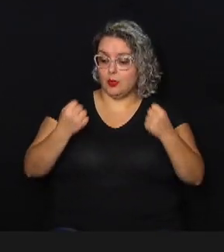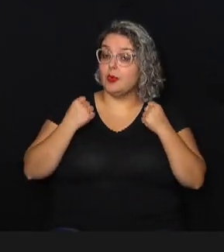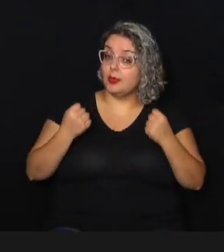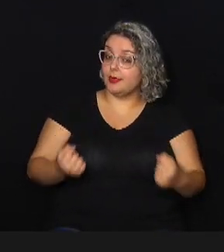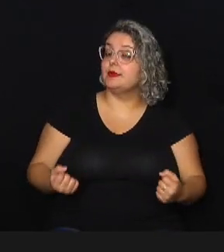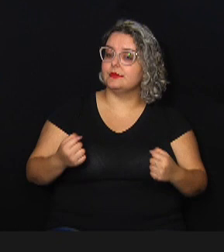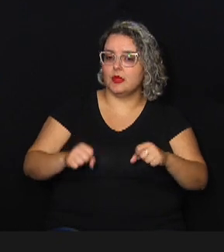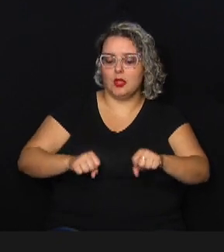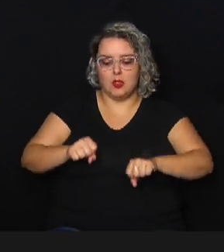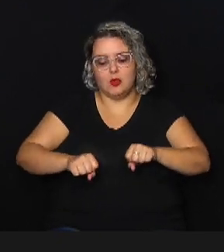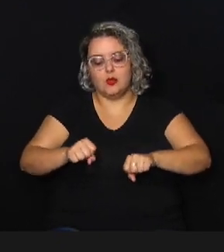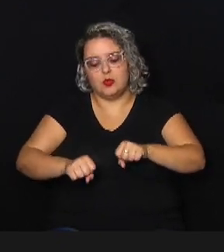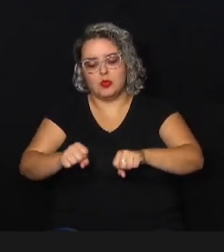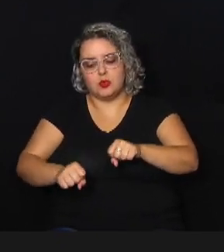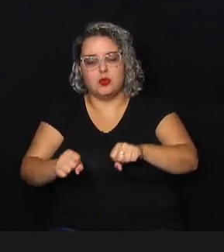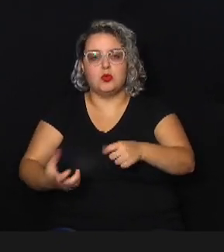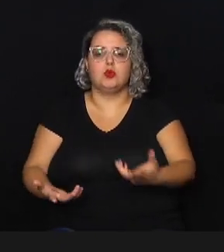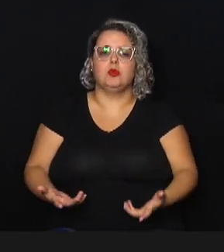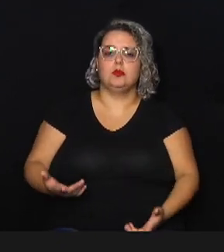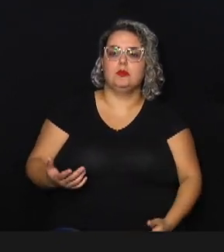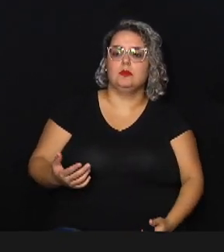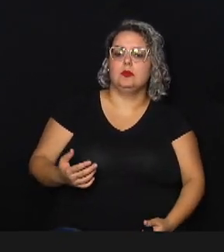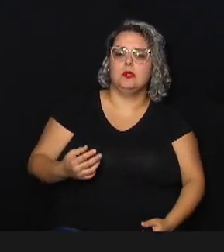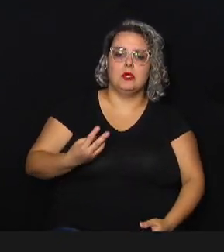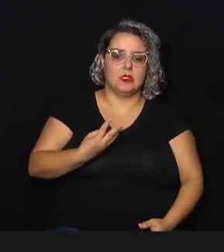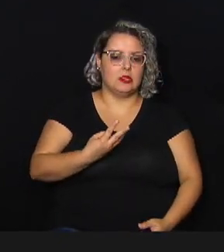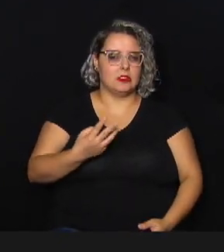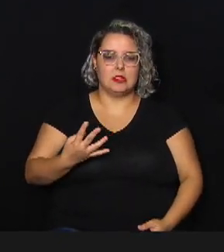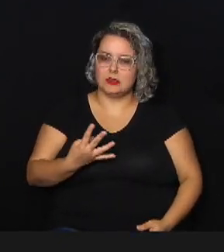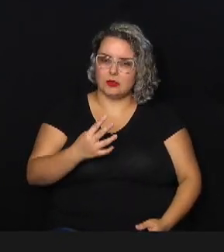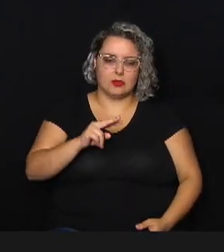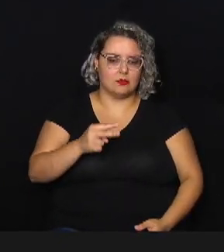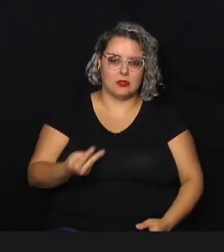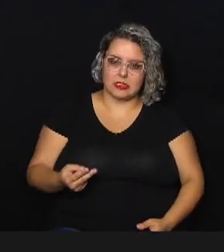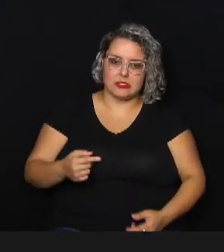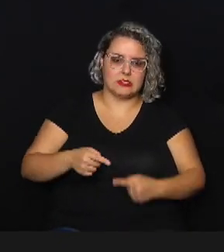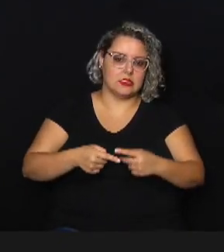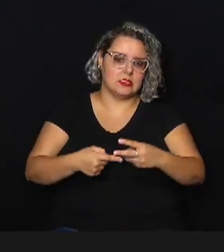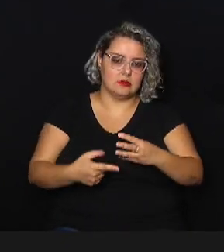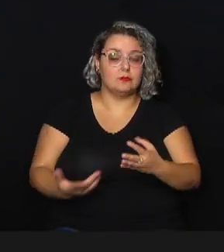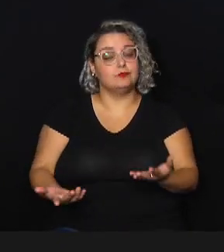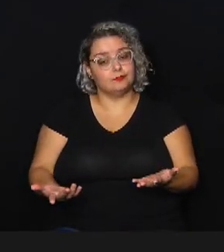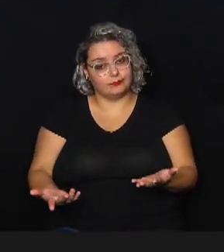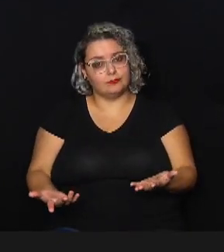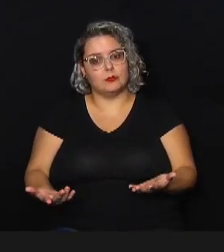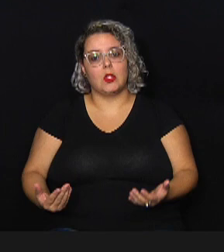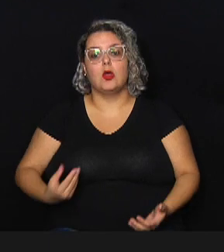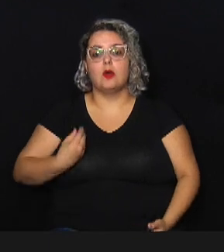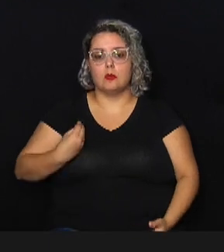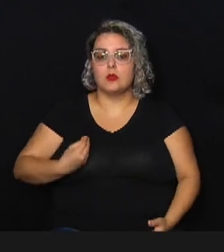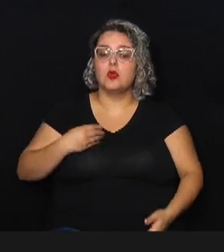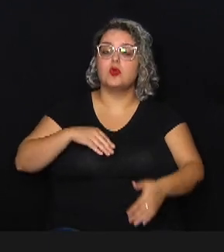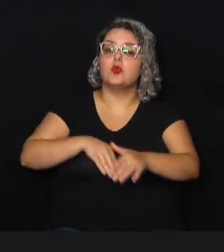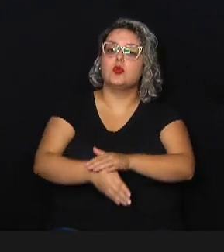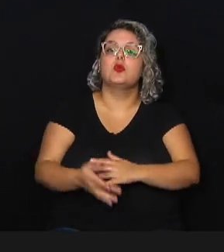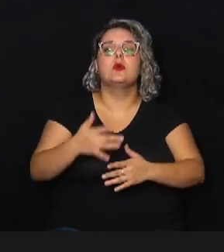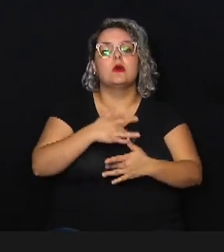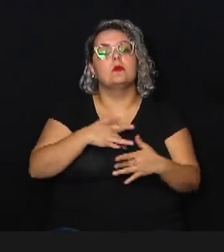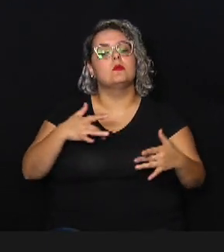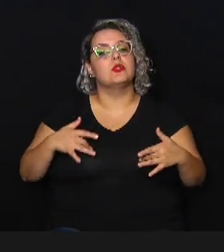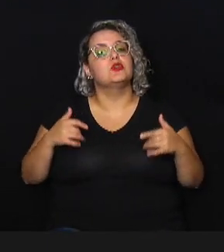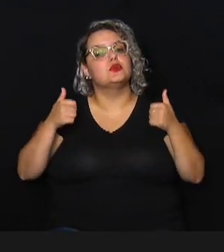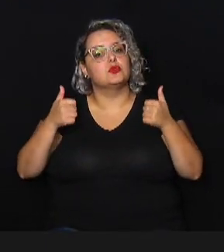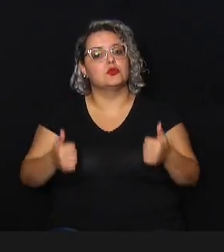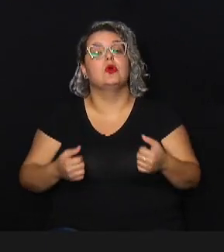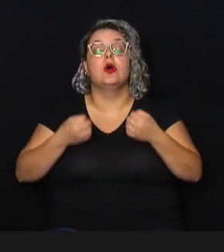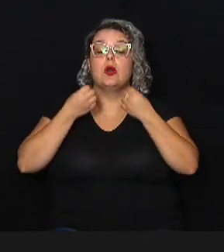uma bicicleta e sair para dar uma volta aí 3, 4 vezes por semana. Então, manter uma vida com hábitos saudáveis é